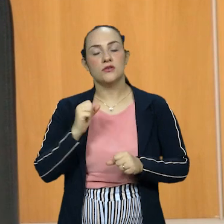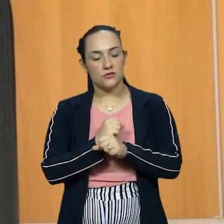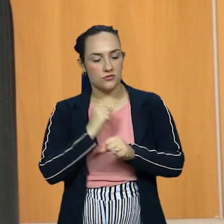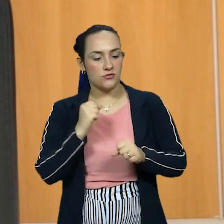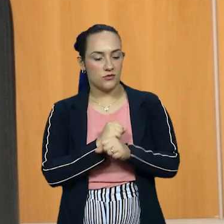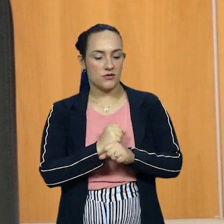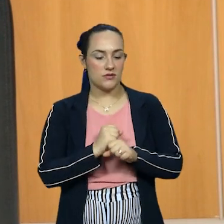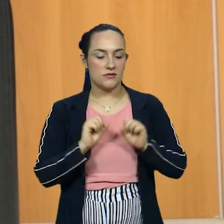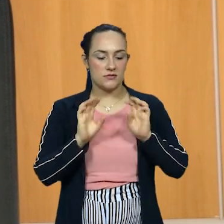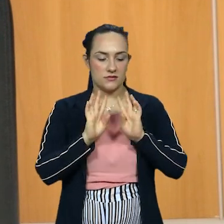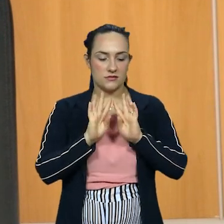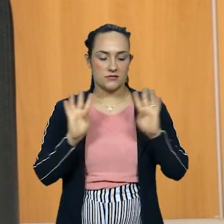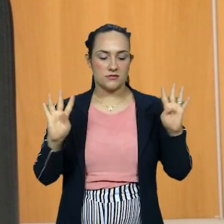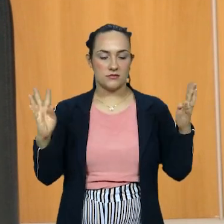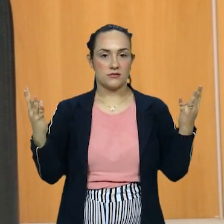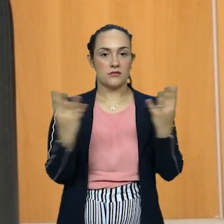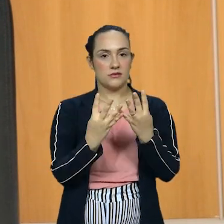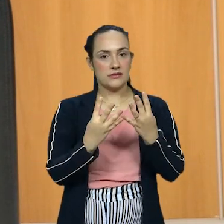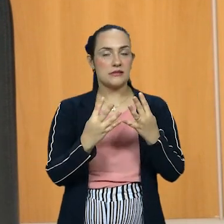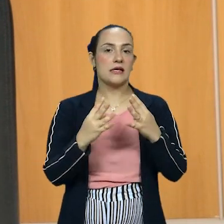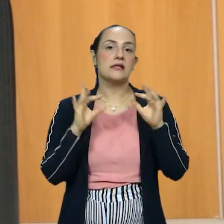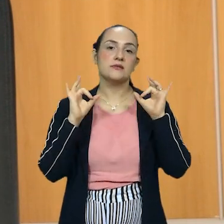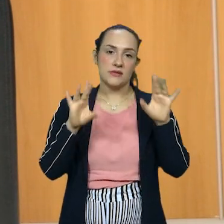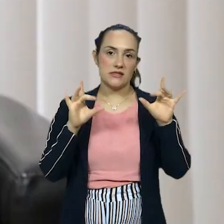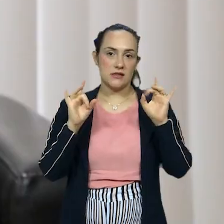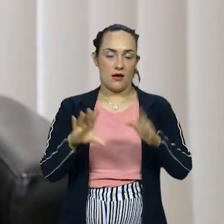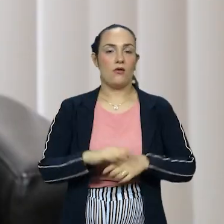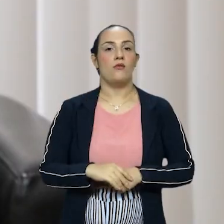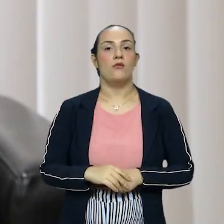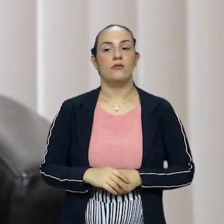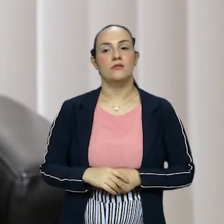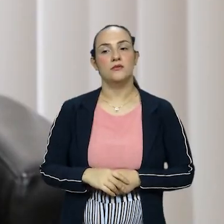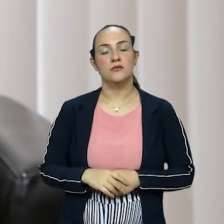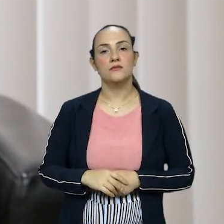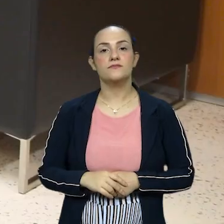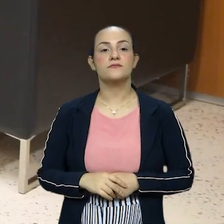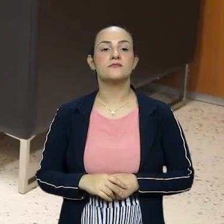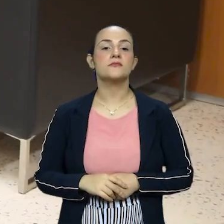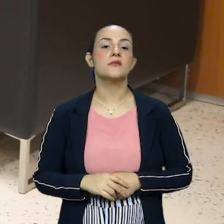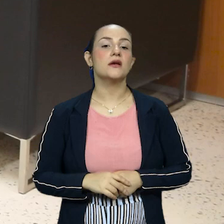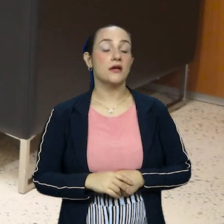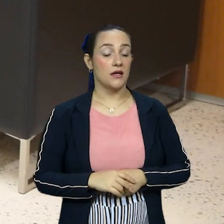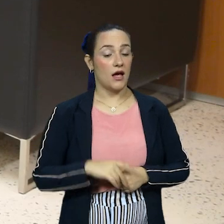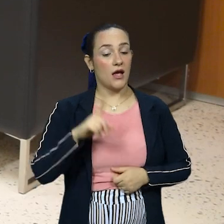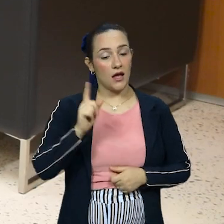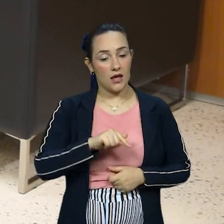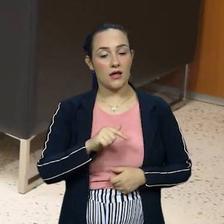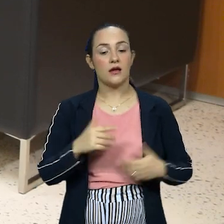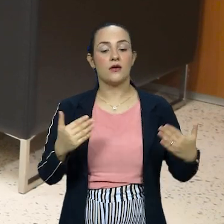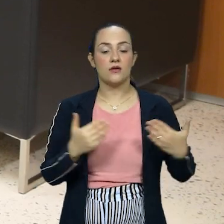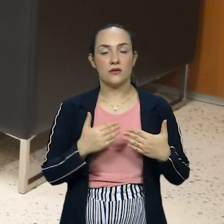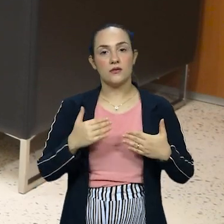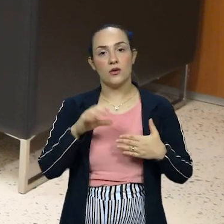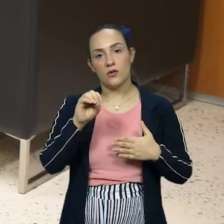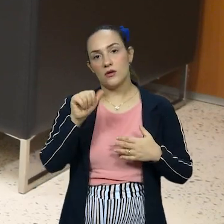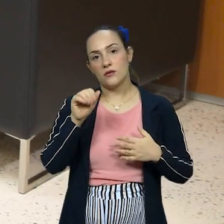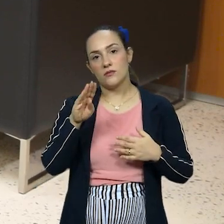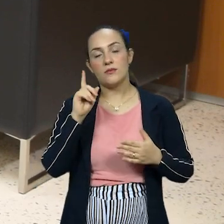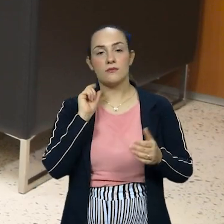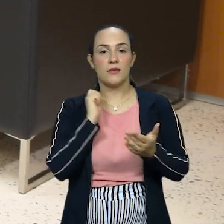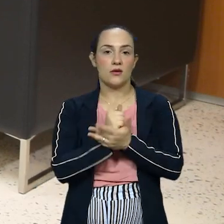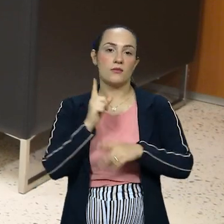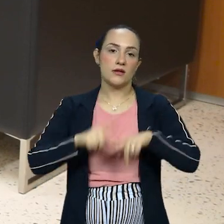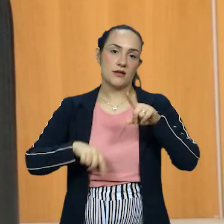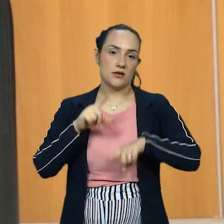Justiça construiu as salas lá. O tribunal fez o projeto, a 2ª Vara de Execução Penal forneceu a mão de obra dos